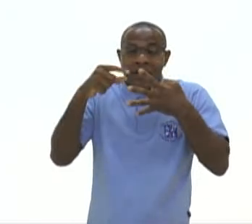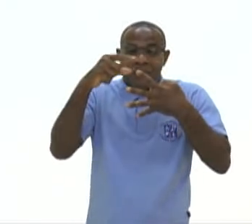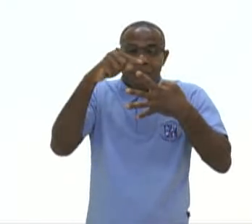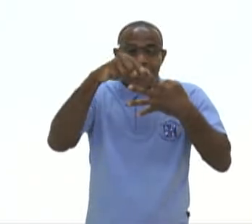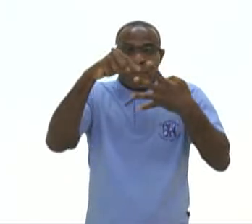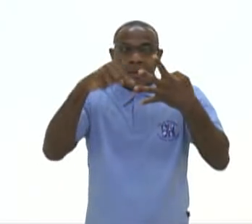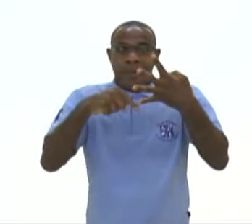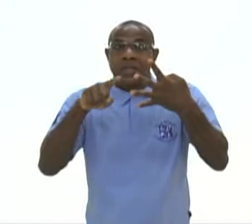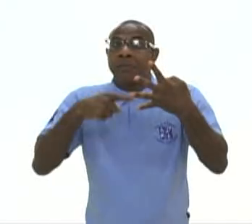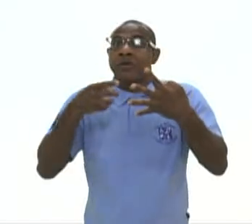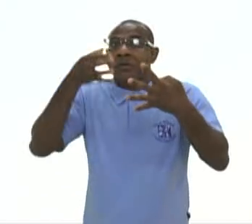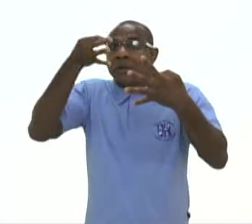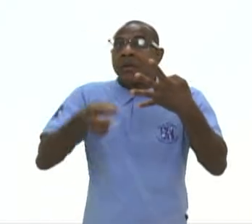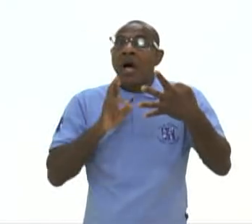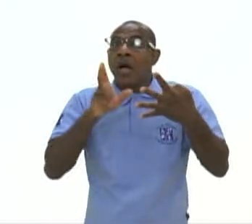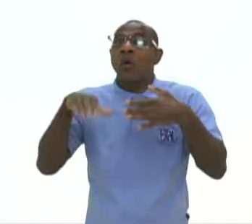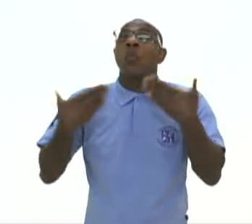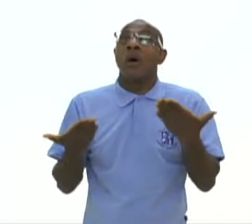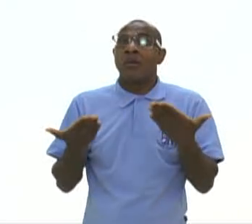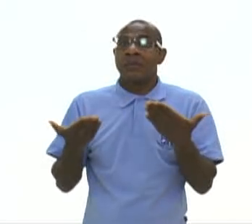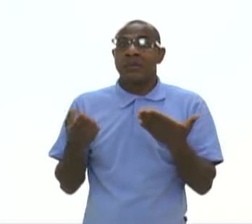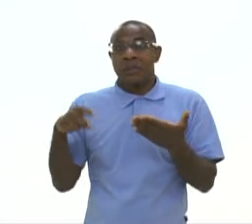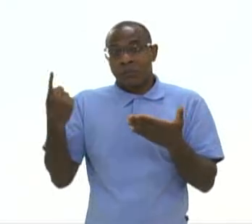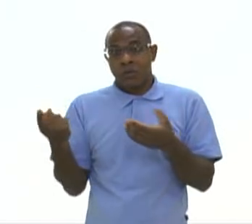era a alternativa correta. E eu já volto.